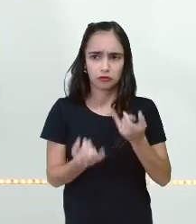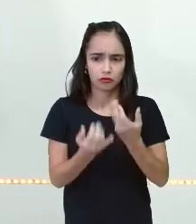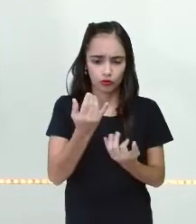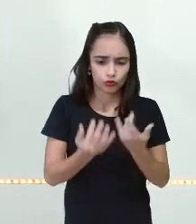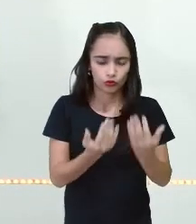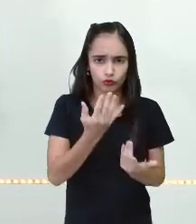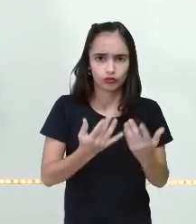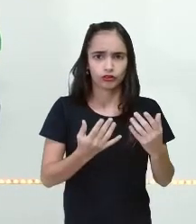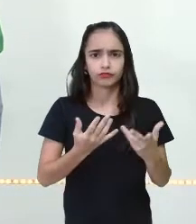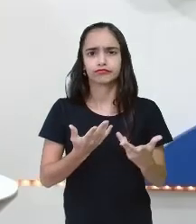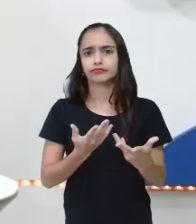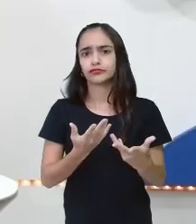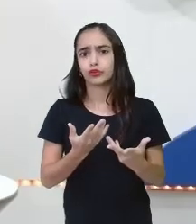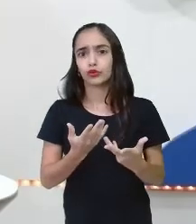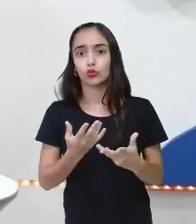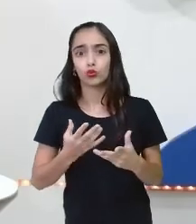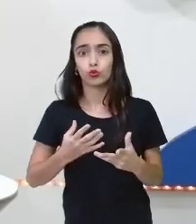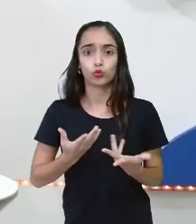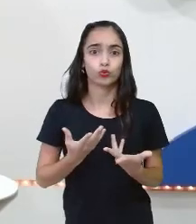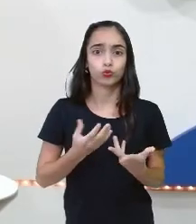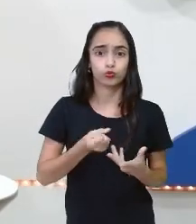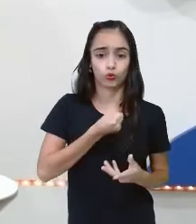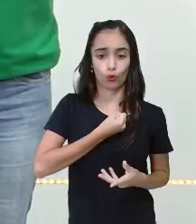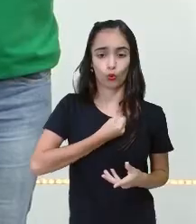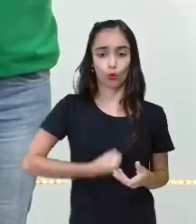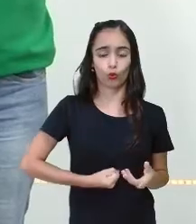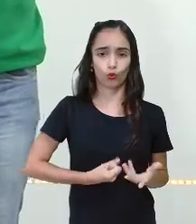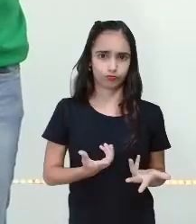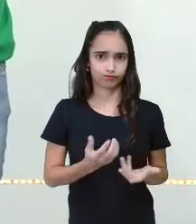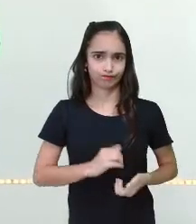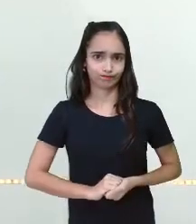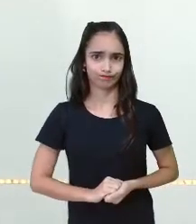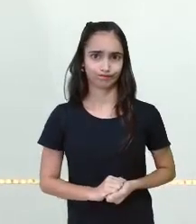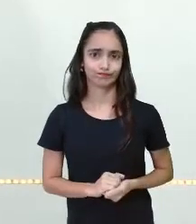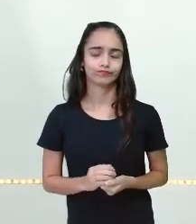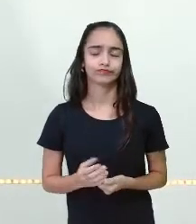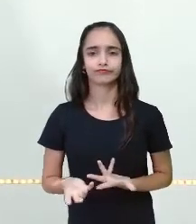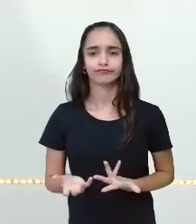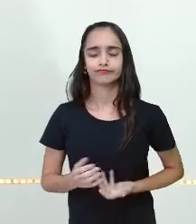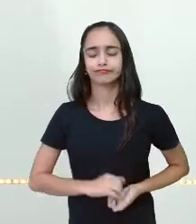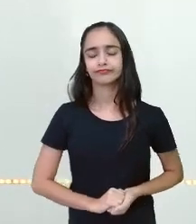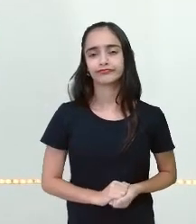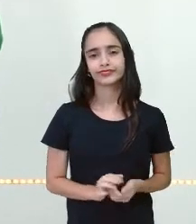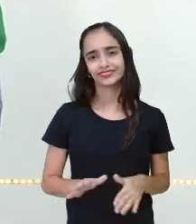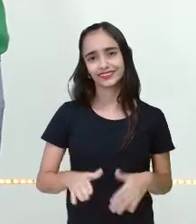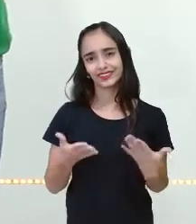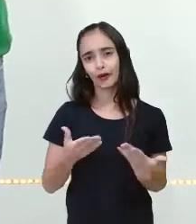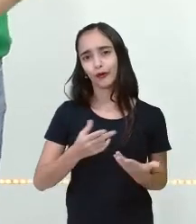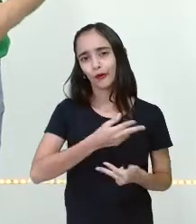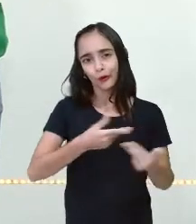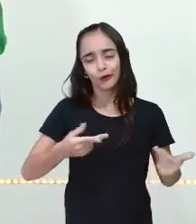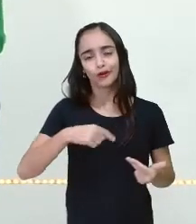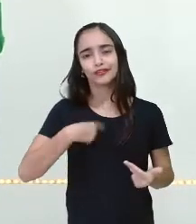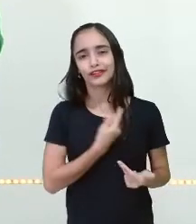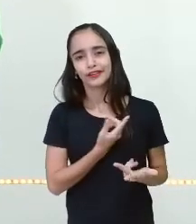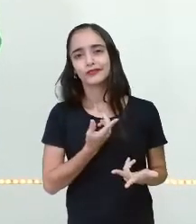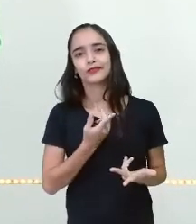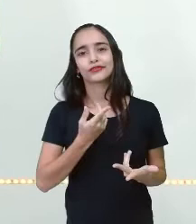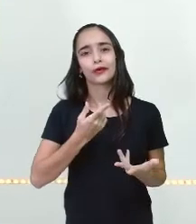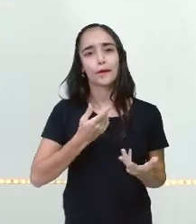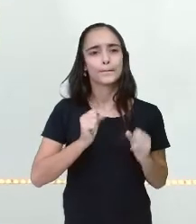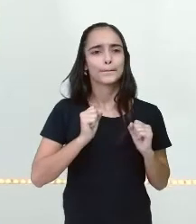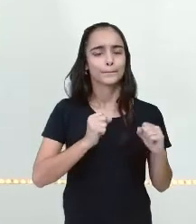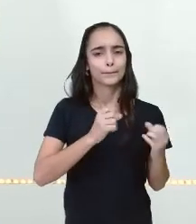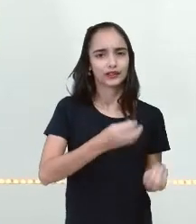Né? Cocô. Cocô. Eu não queria dizer não, mas é por aí. Então, coisas que geralmente você ia jogar fora,